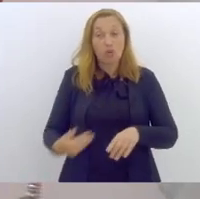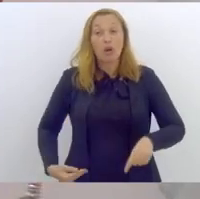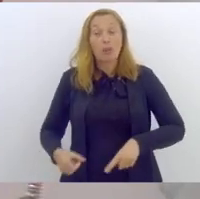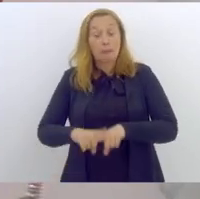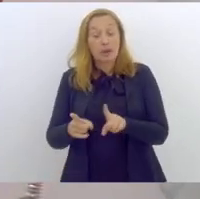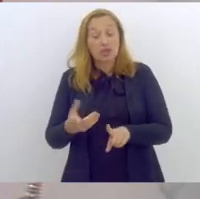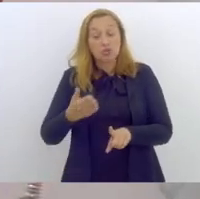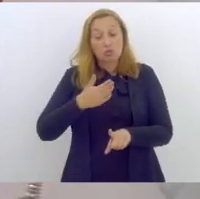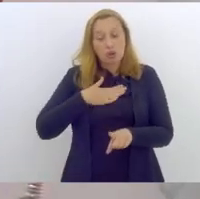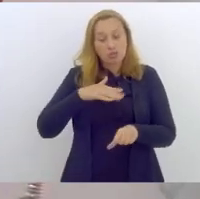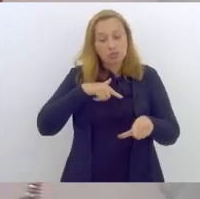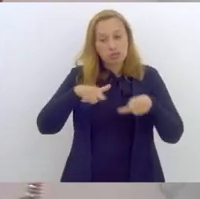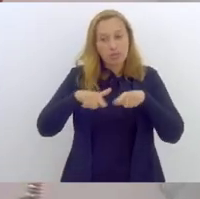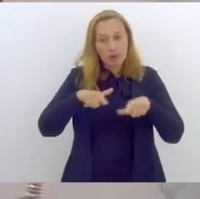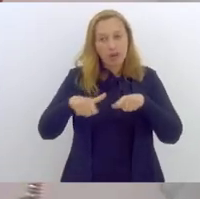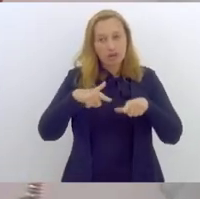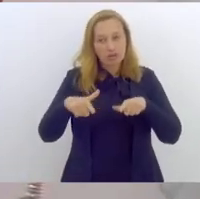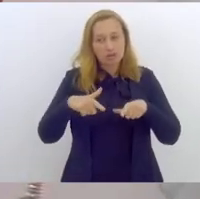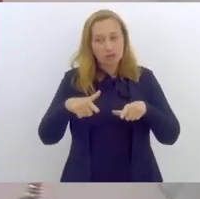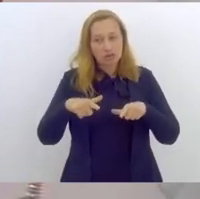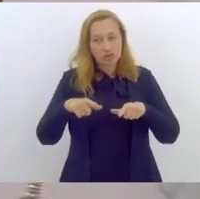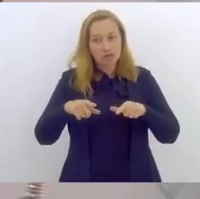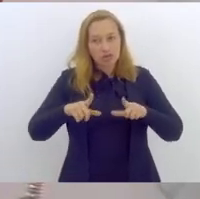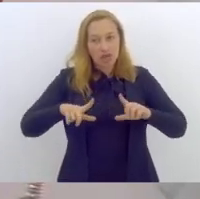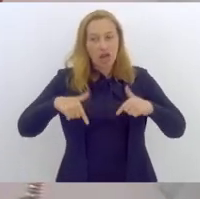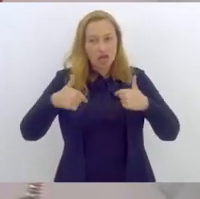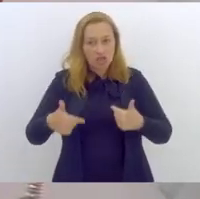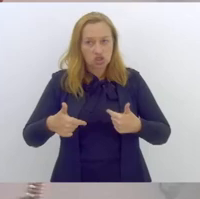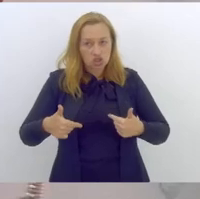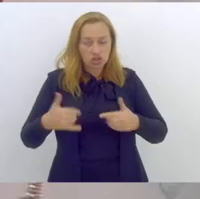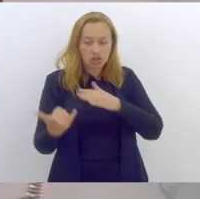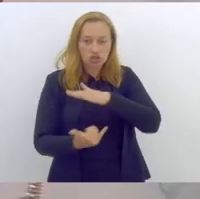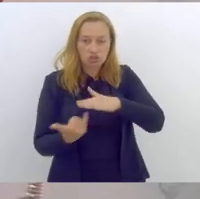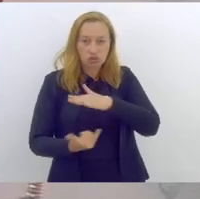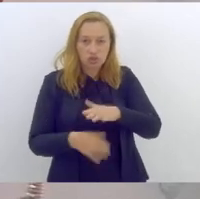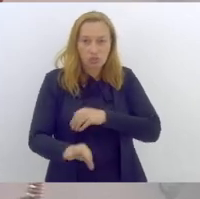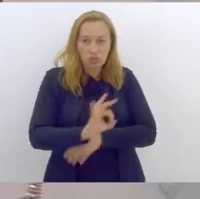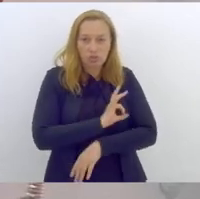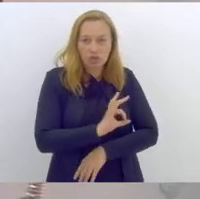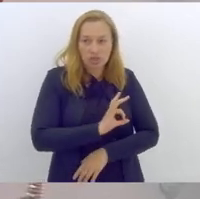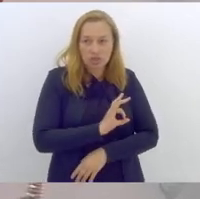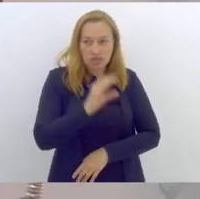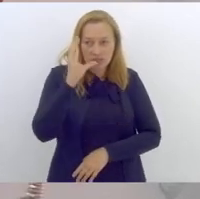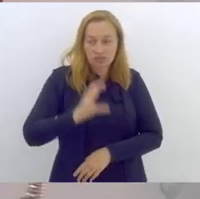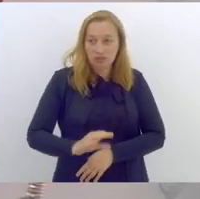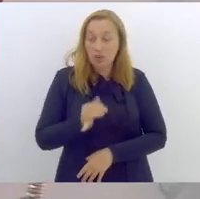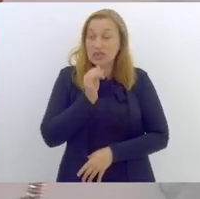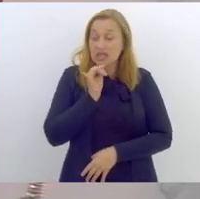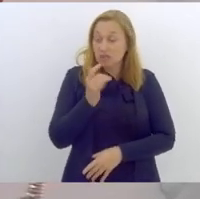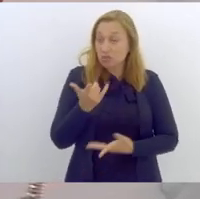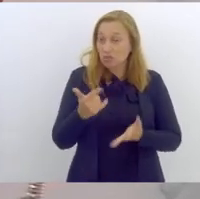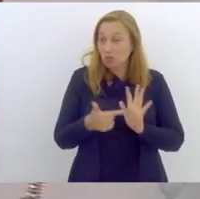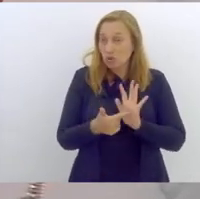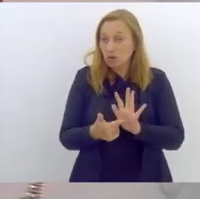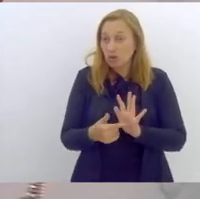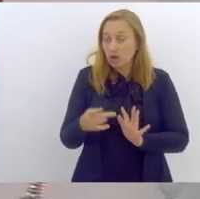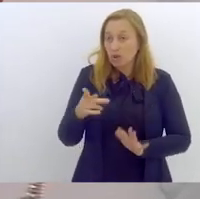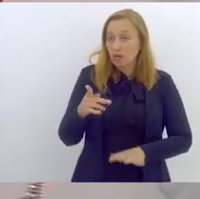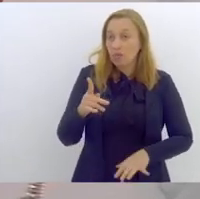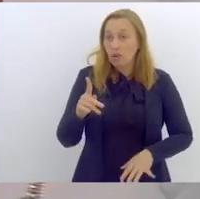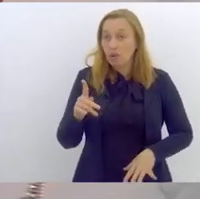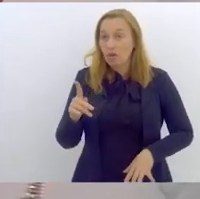tem o feito em prol da instituição Polícia Civil e dois exemplos operação do